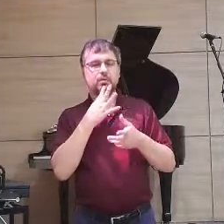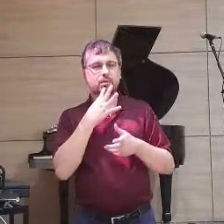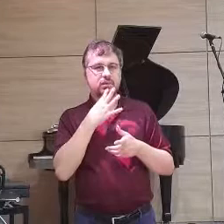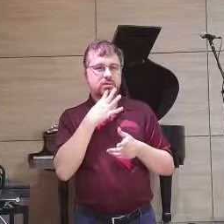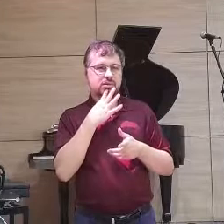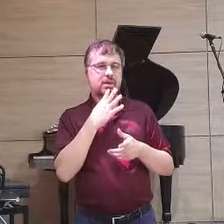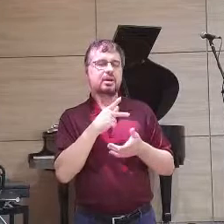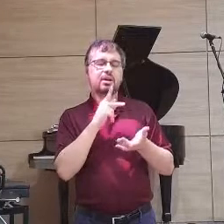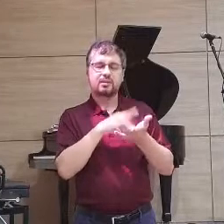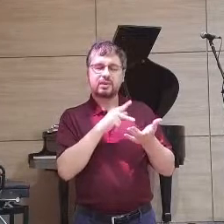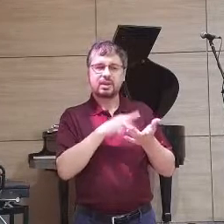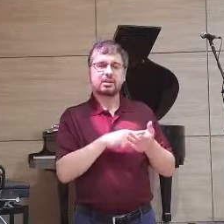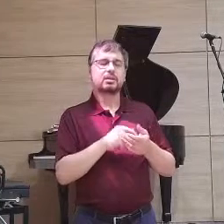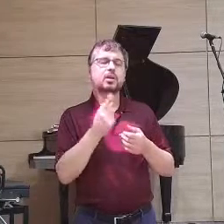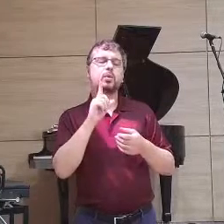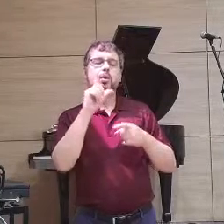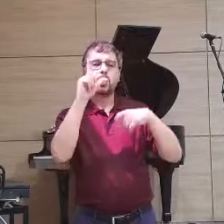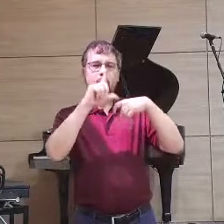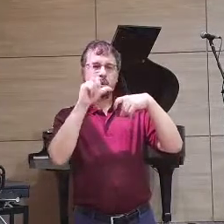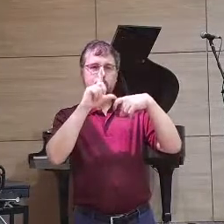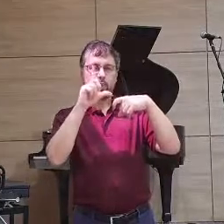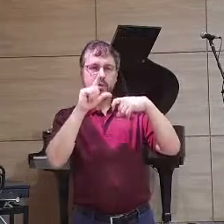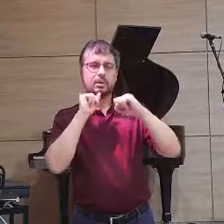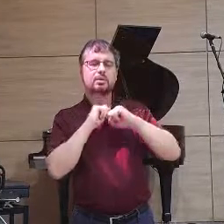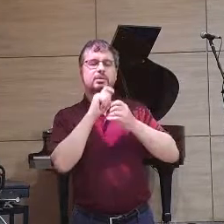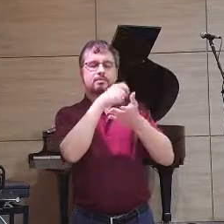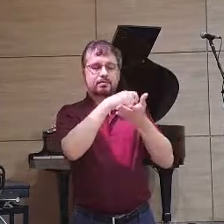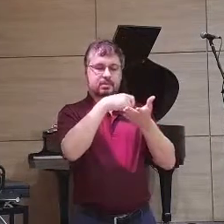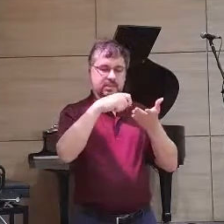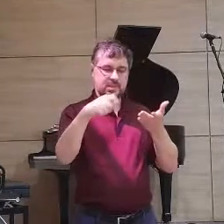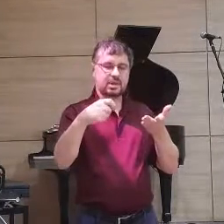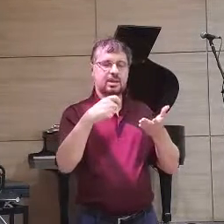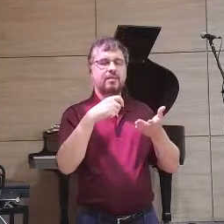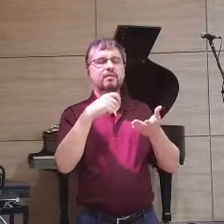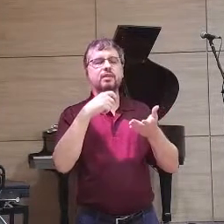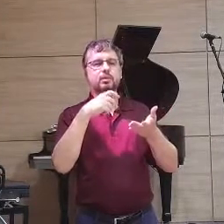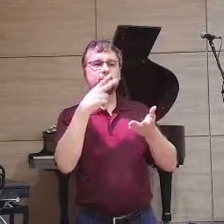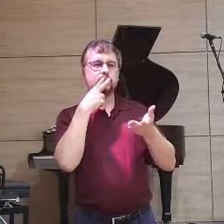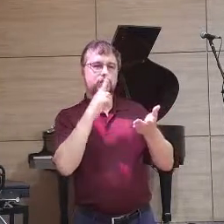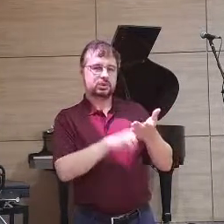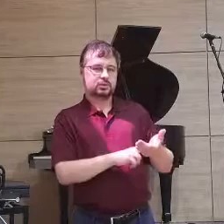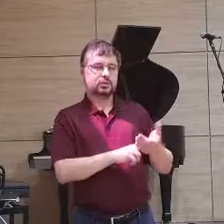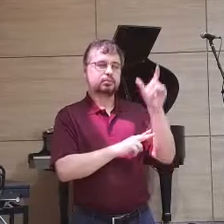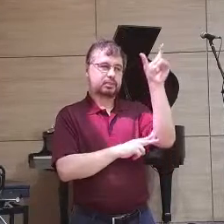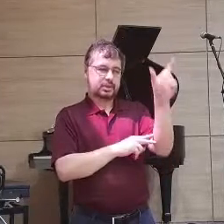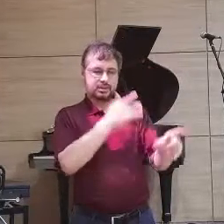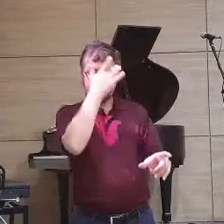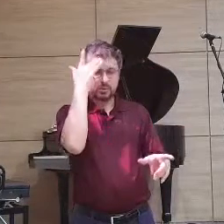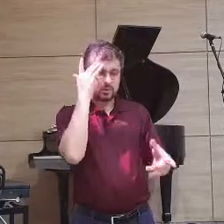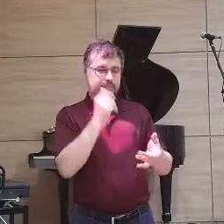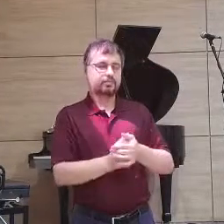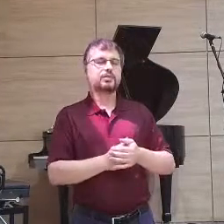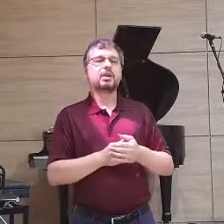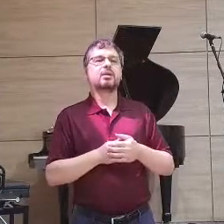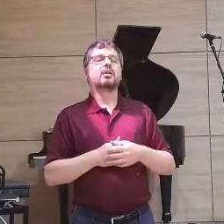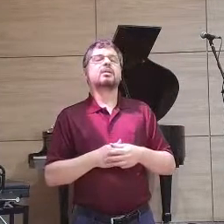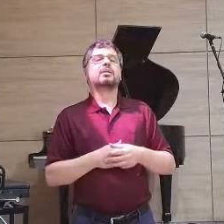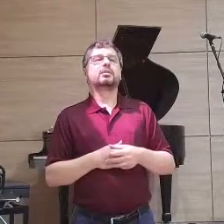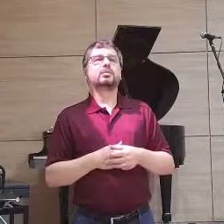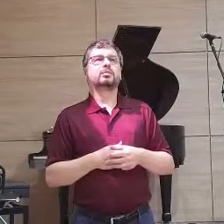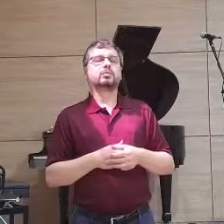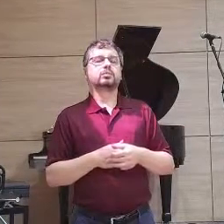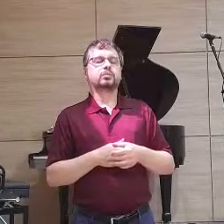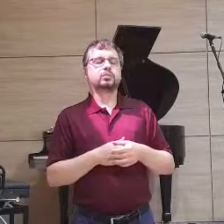havia sido instruído por isso Lucas o evangelista escreveu esse livro para esse Teófilo então o livro de Atos é o